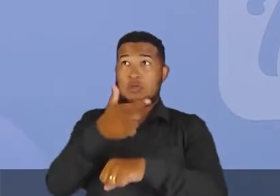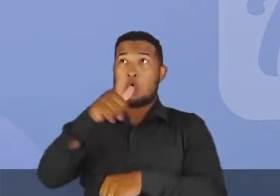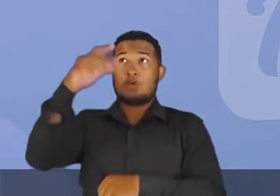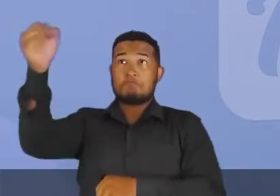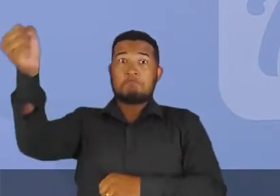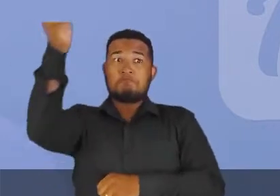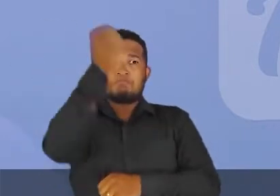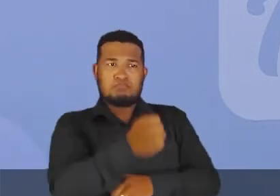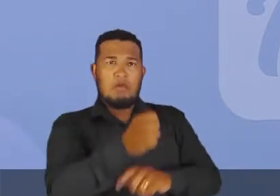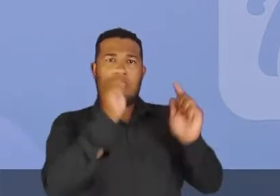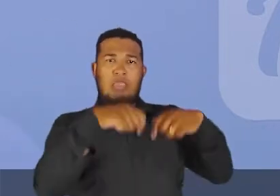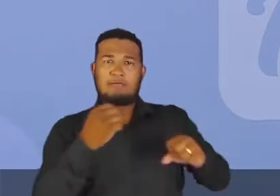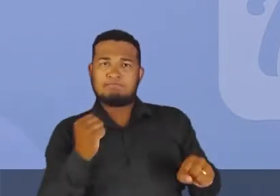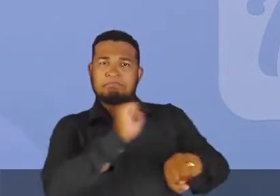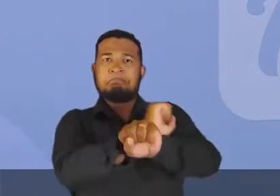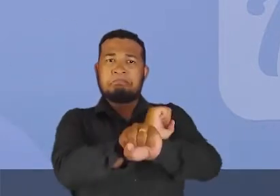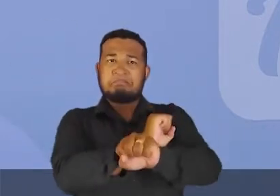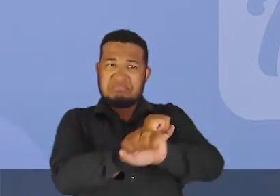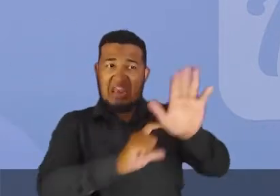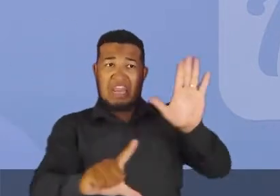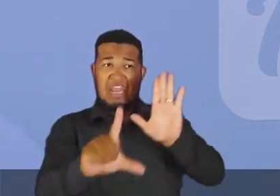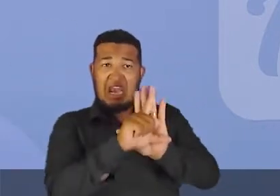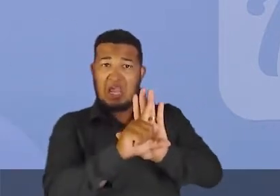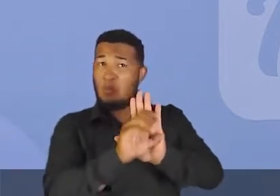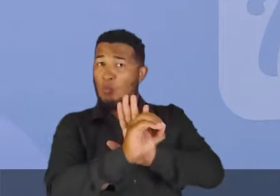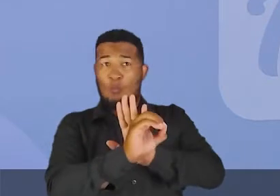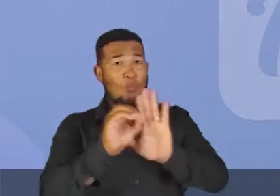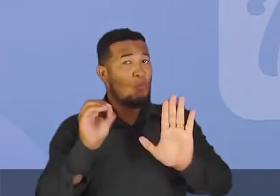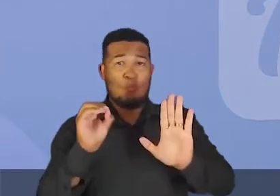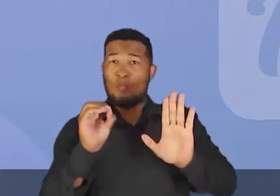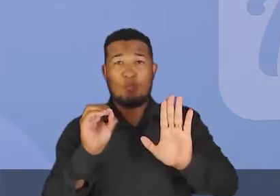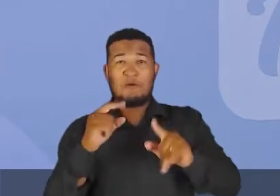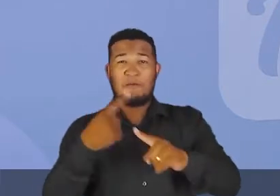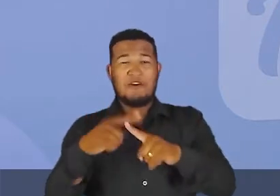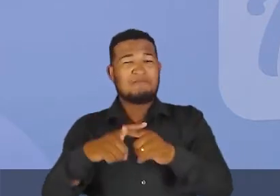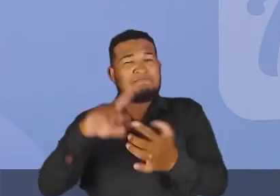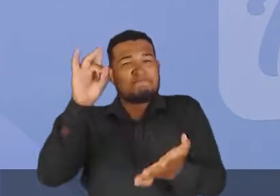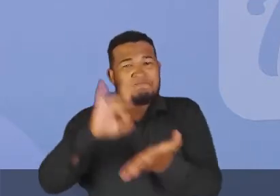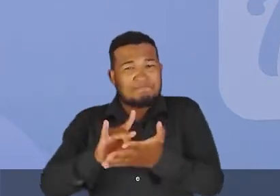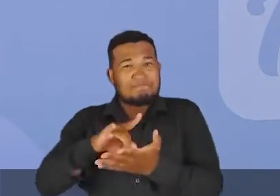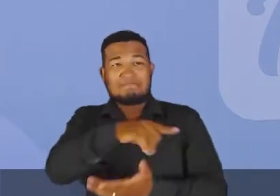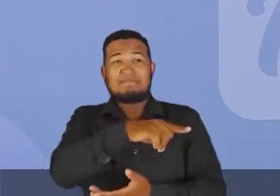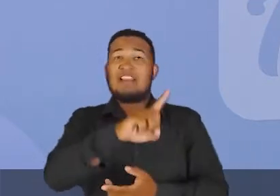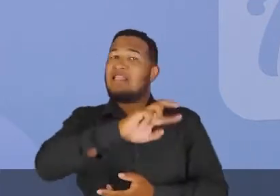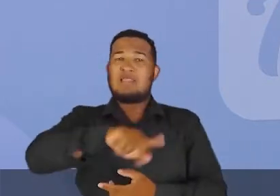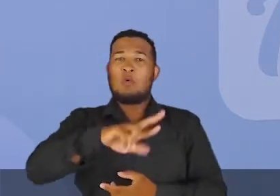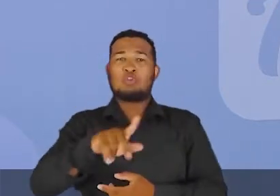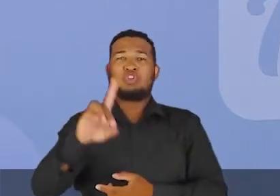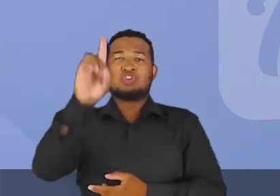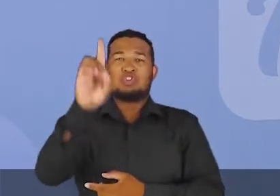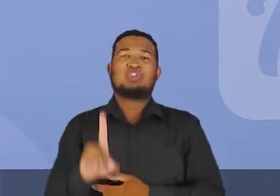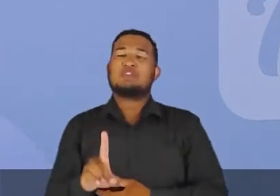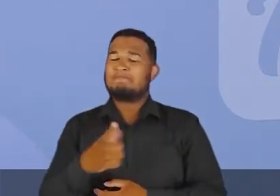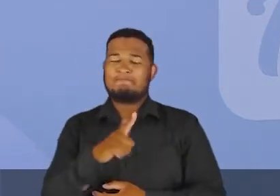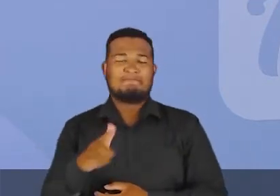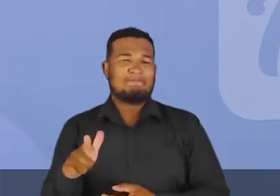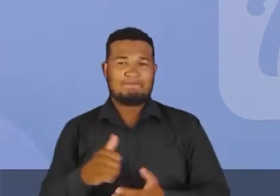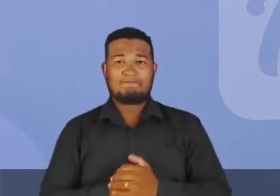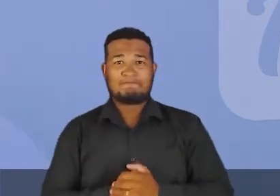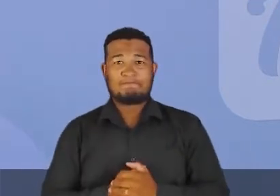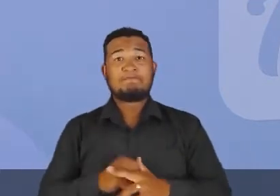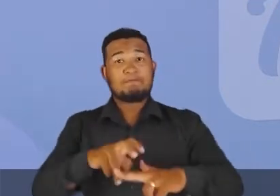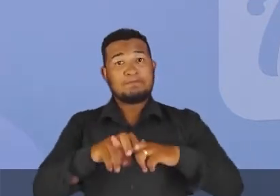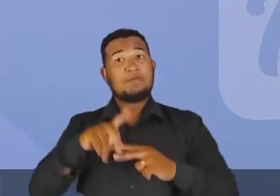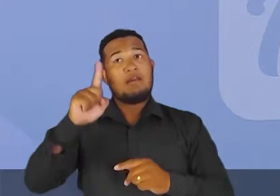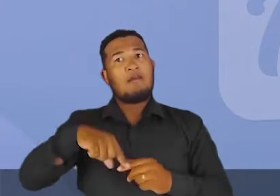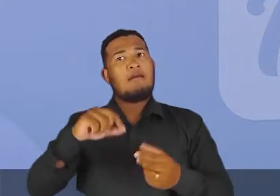lei era omissa, porque eles não eram considerados cidadãos de direito. Então, era uma